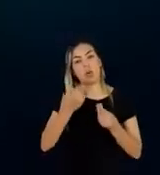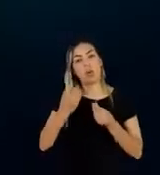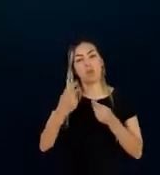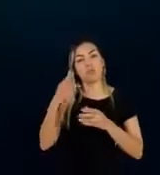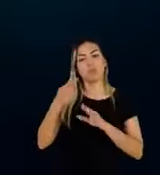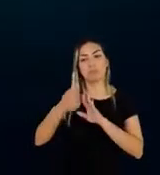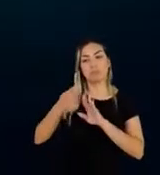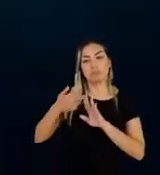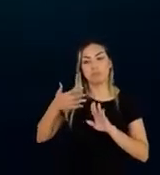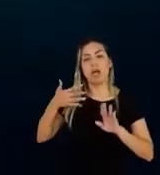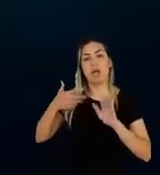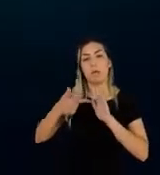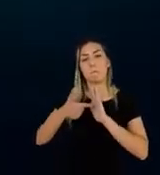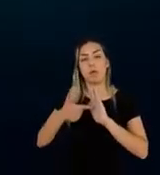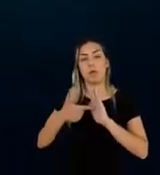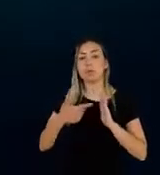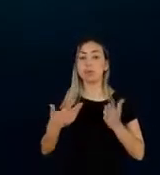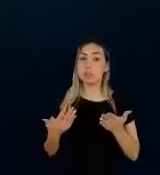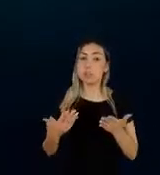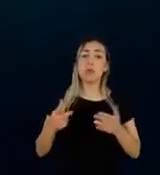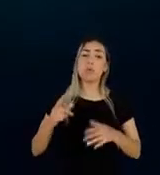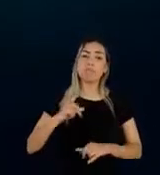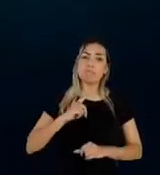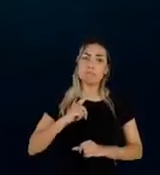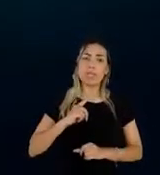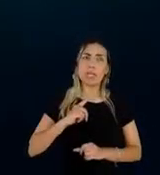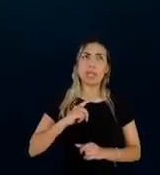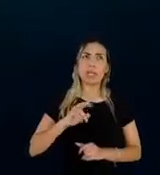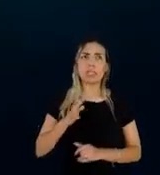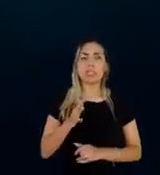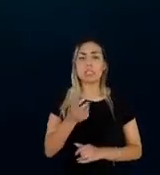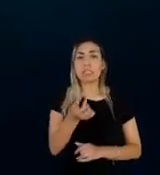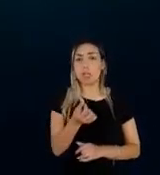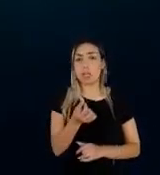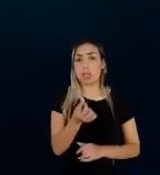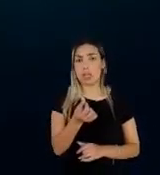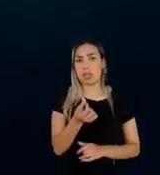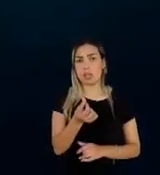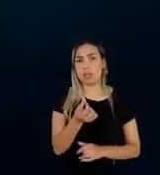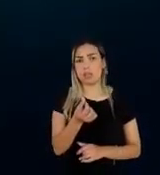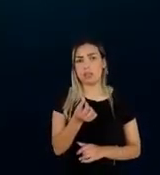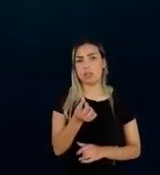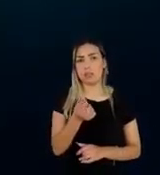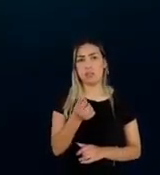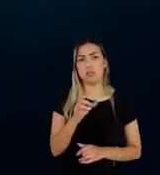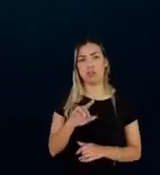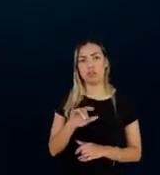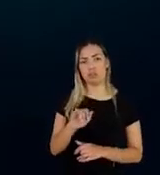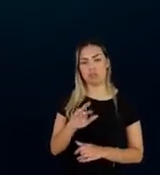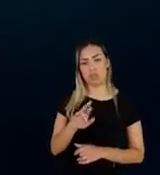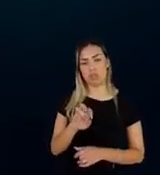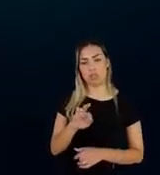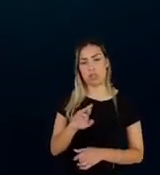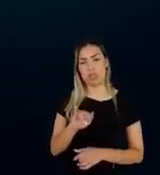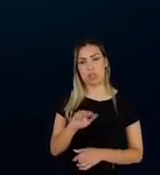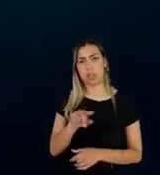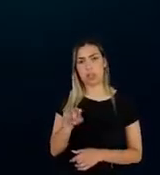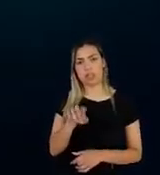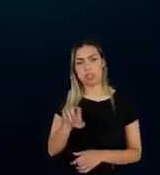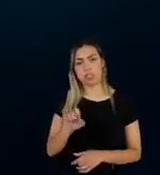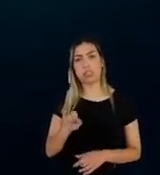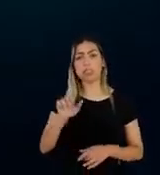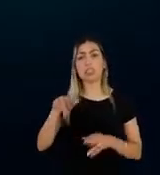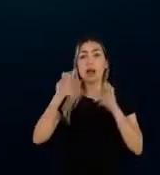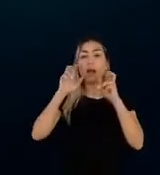Então, teremos aqui basicamente 6 diretrizes que são as nossas visões mais genéricas